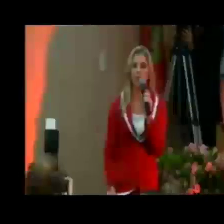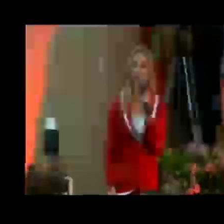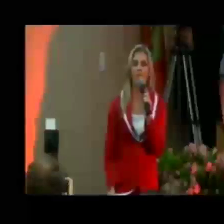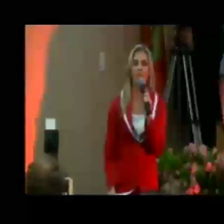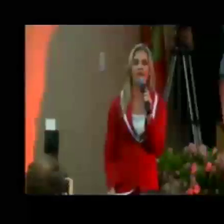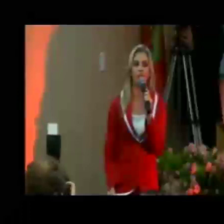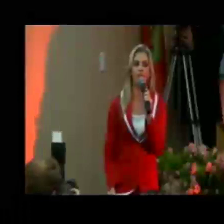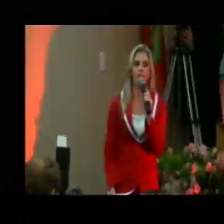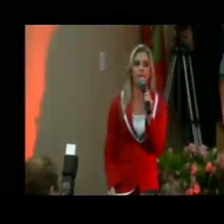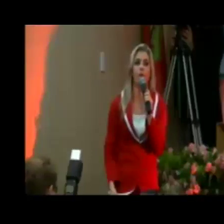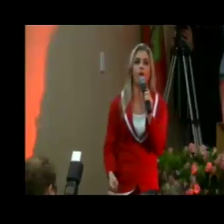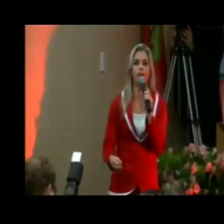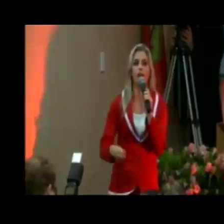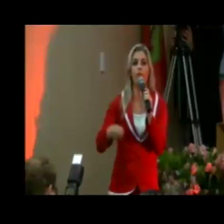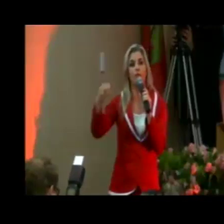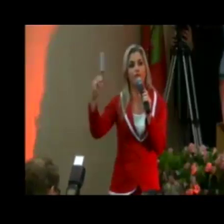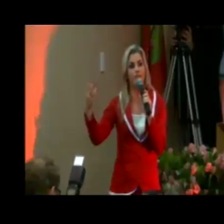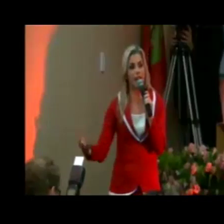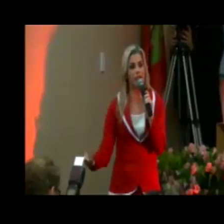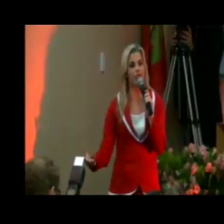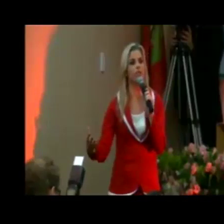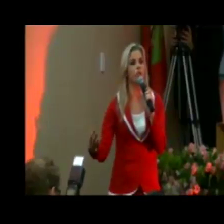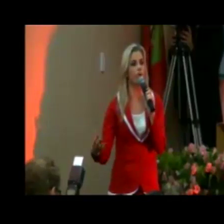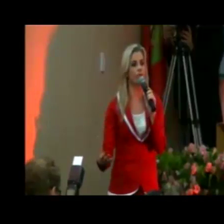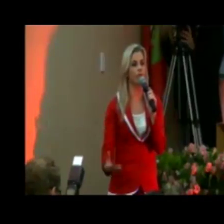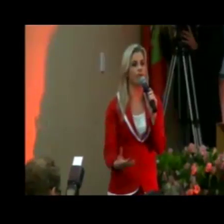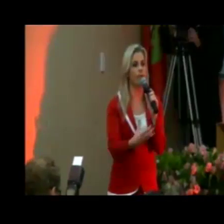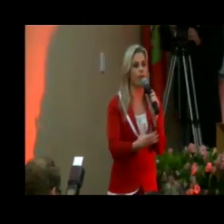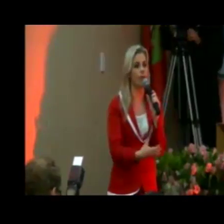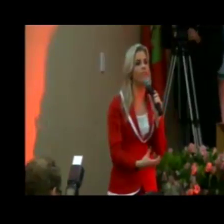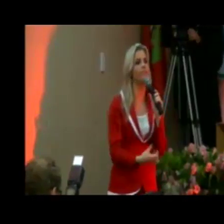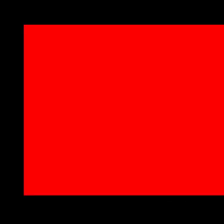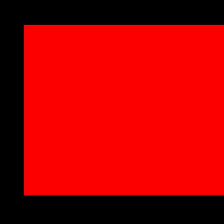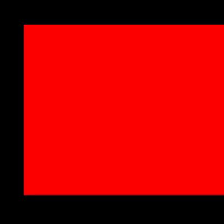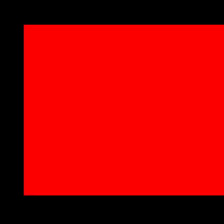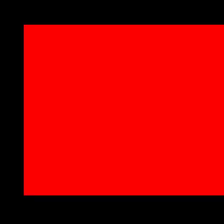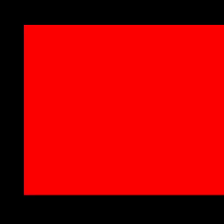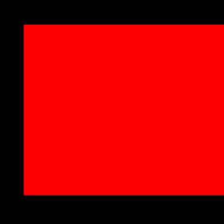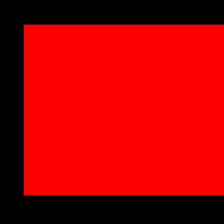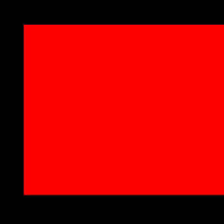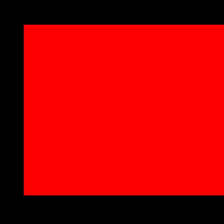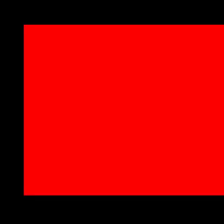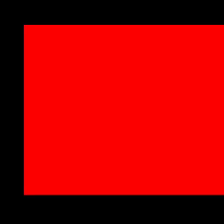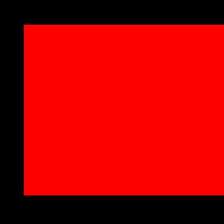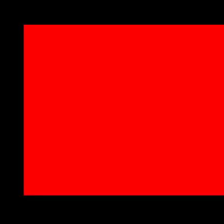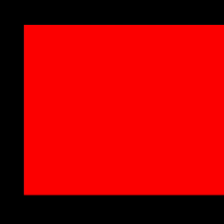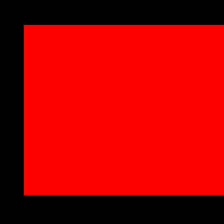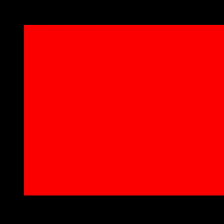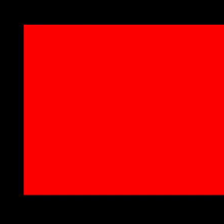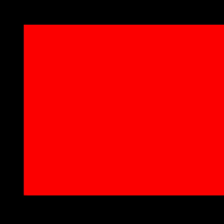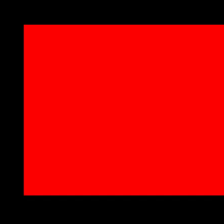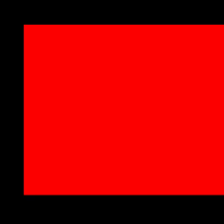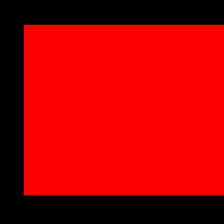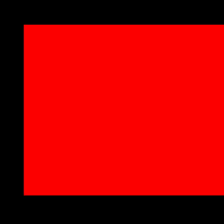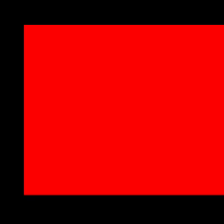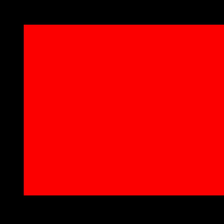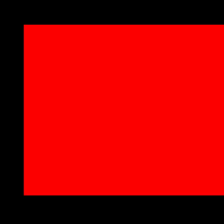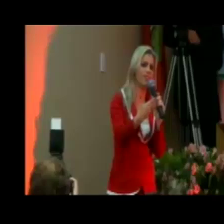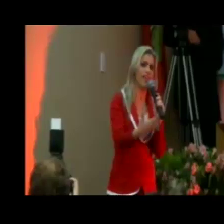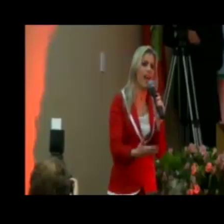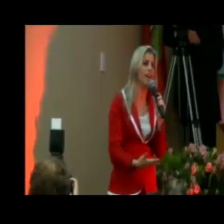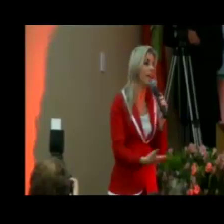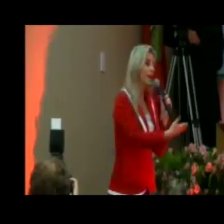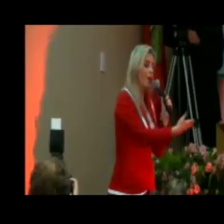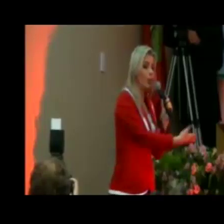podemos fazer no centro comunitário da quarta linha, por exemplo. Né? A universidade já se colocou à disposição, a Unesc, também para que a gente utilize esse espaço.